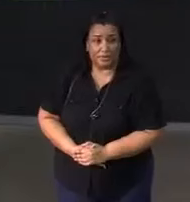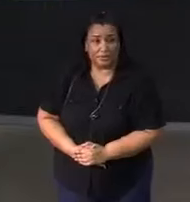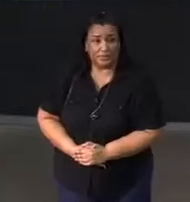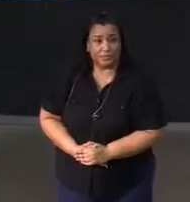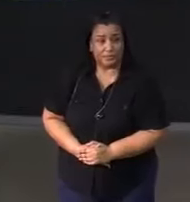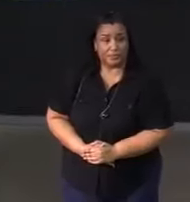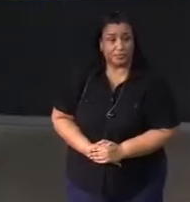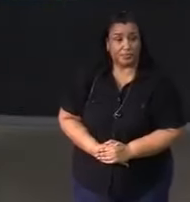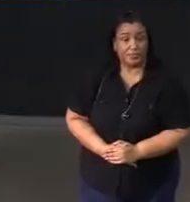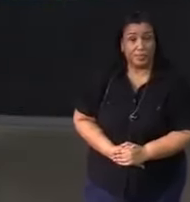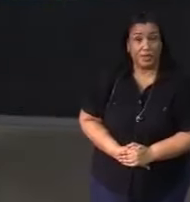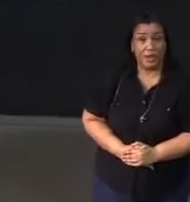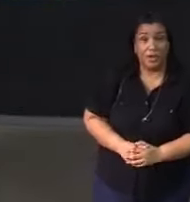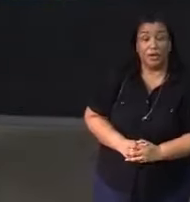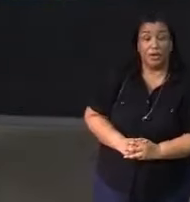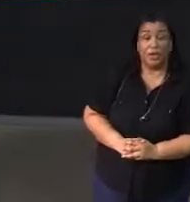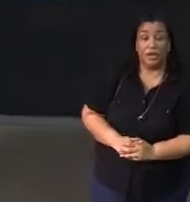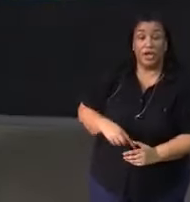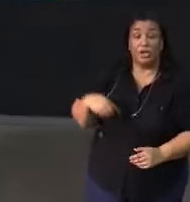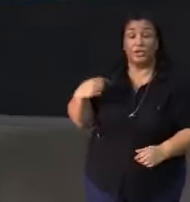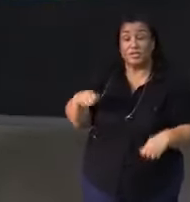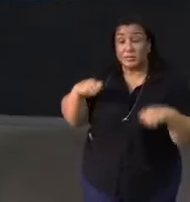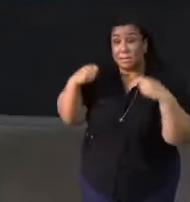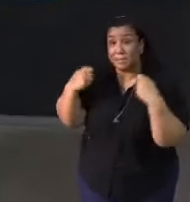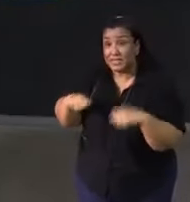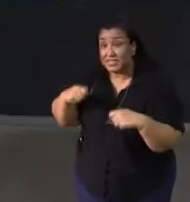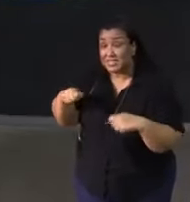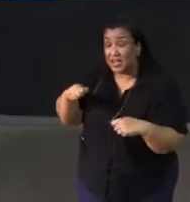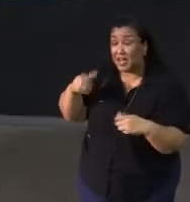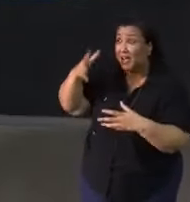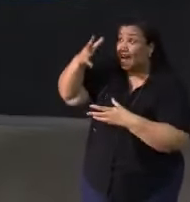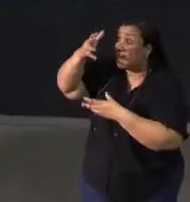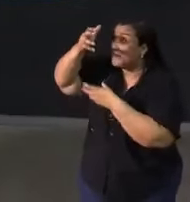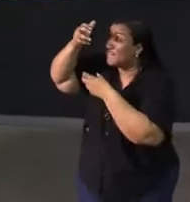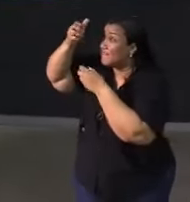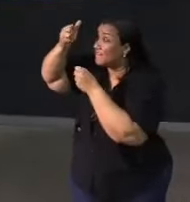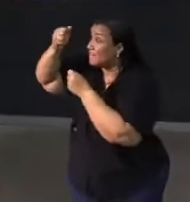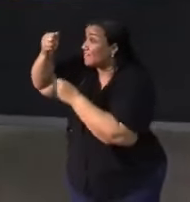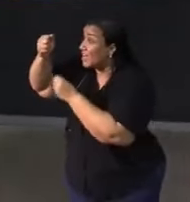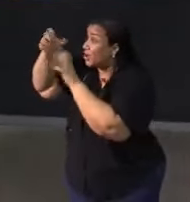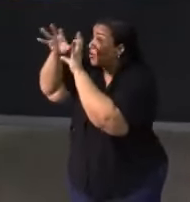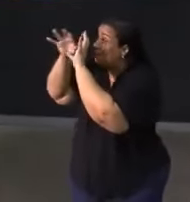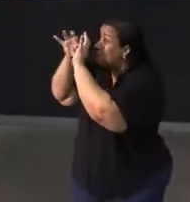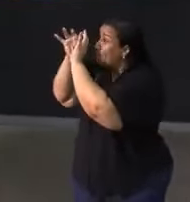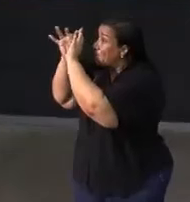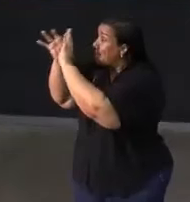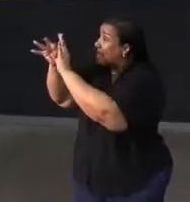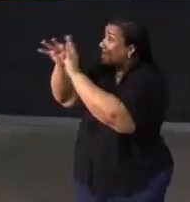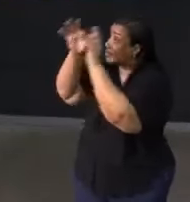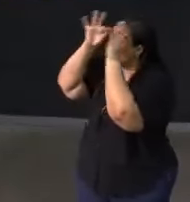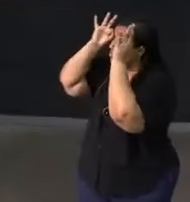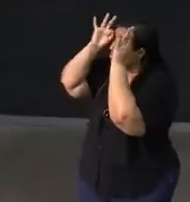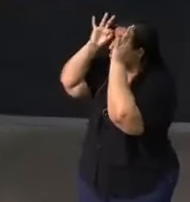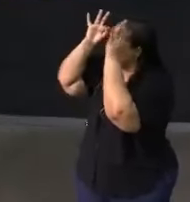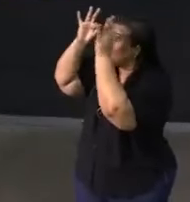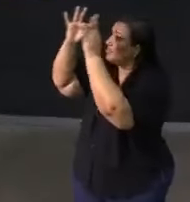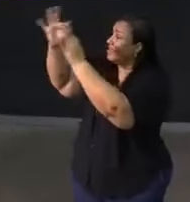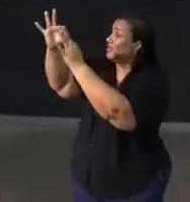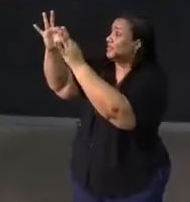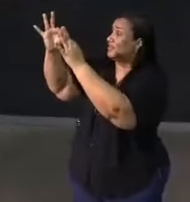Ou a gente vai entender que a fé é um pacto de fidelidade, ou a gente vai estar esperando sentir para crer.